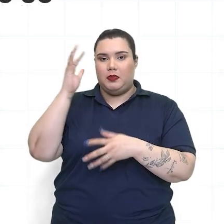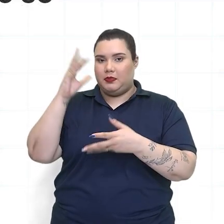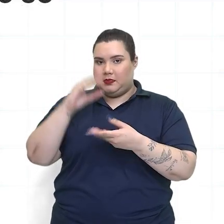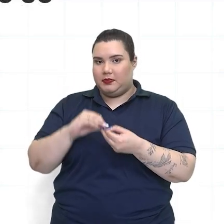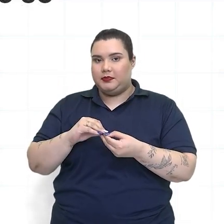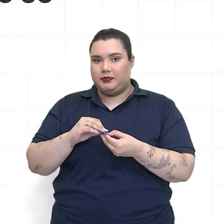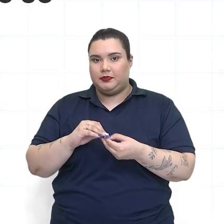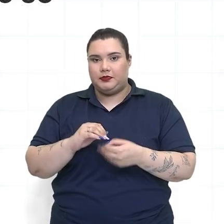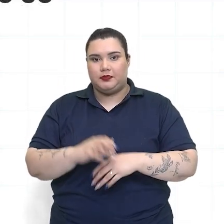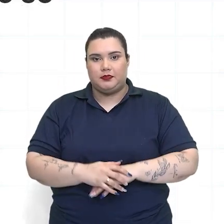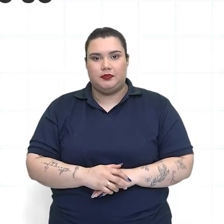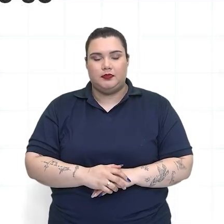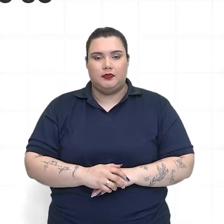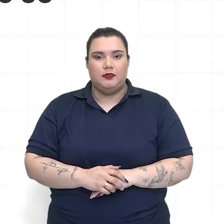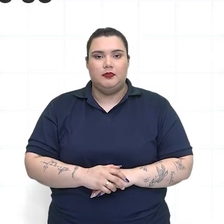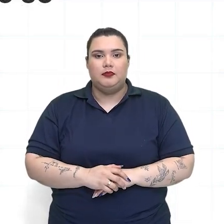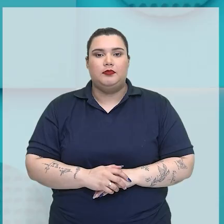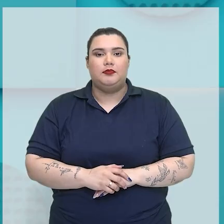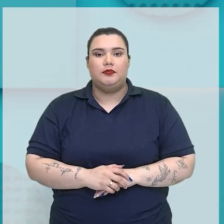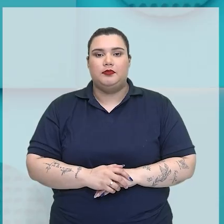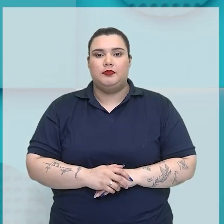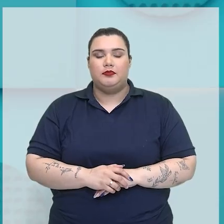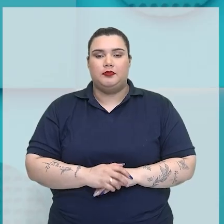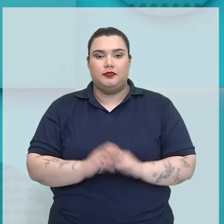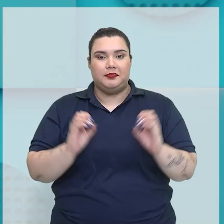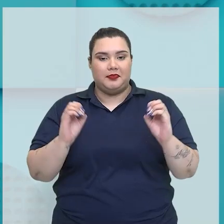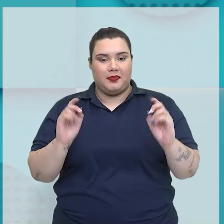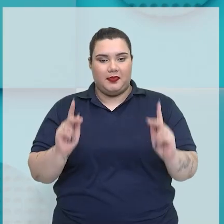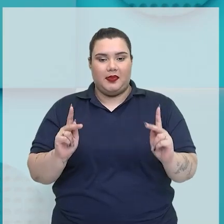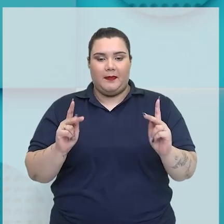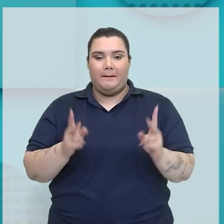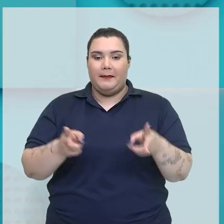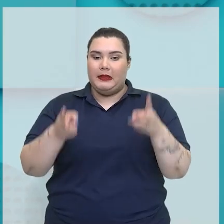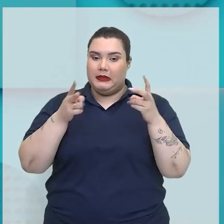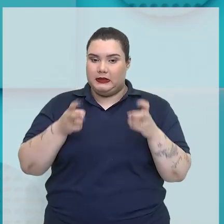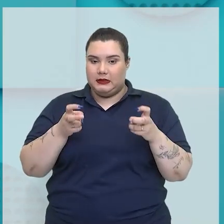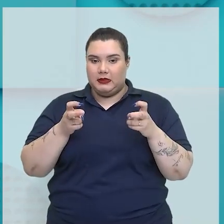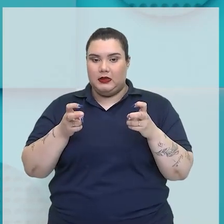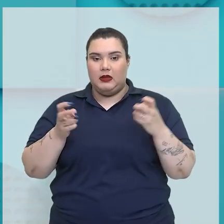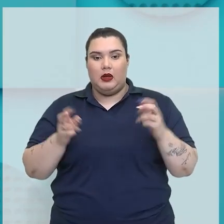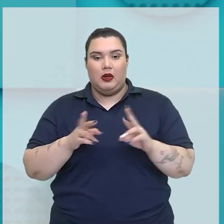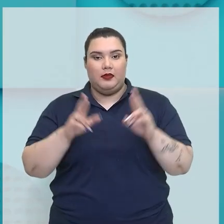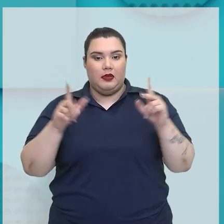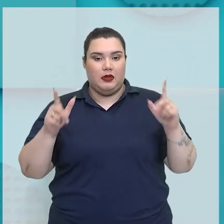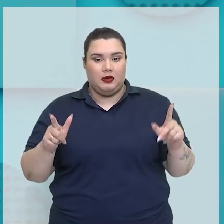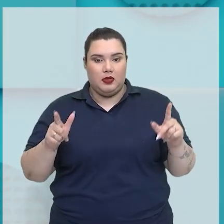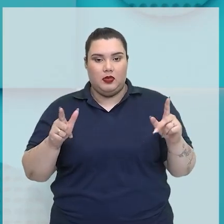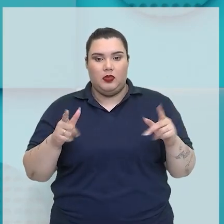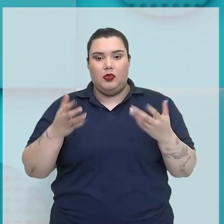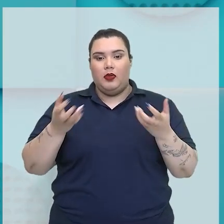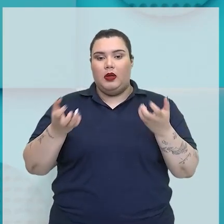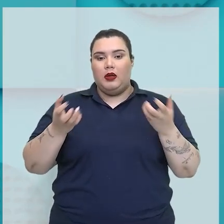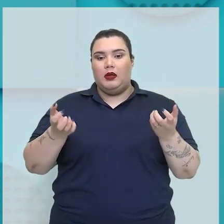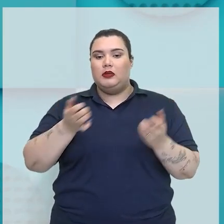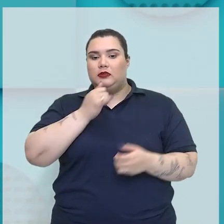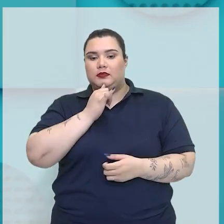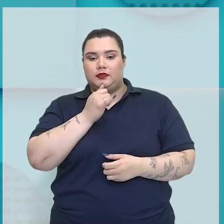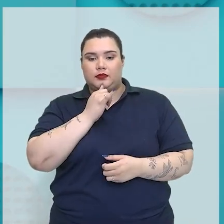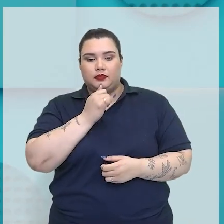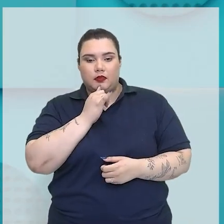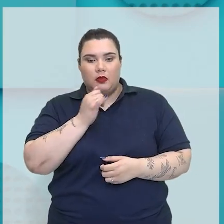aí o riso, o humor. Certo? Perceberam, então, a diferença quando você quer? Quando você